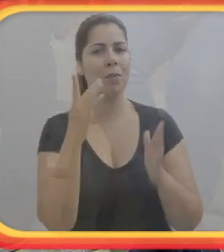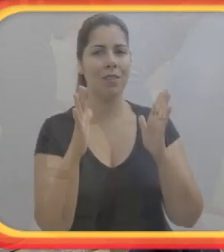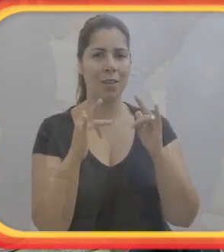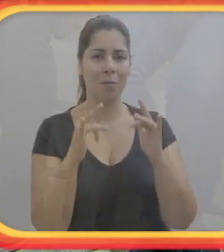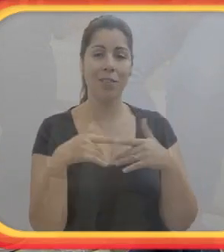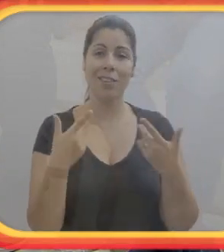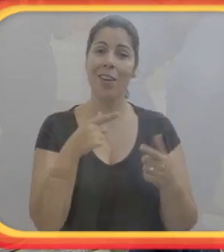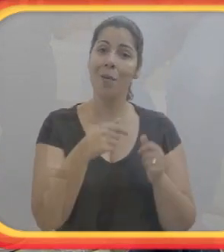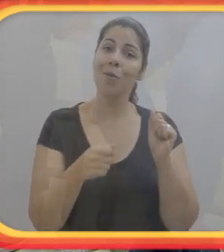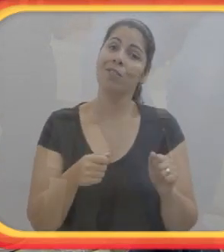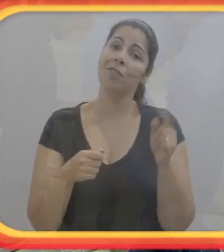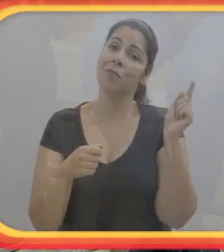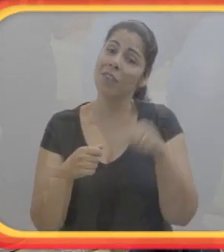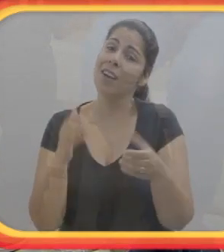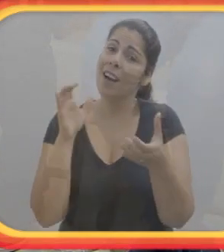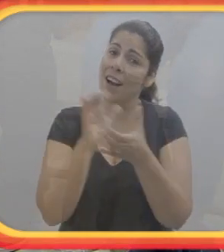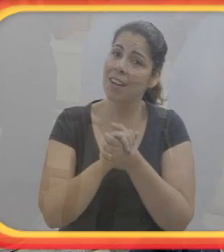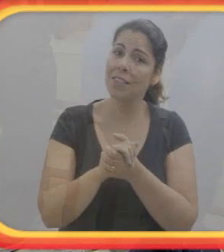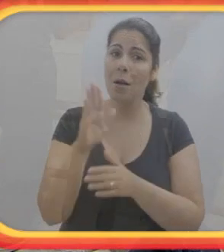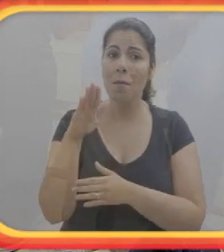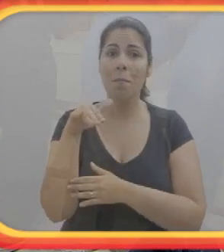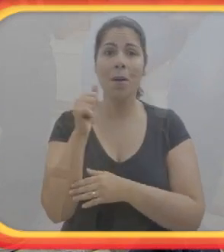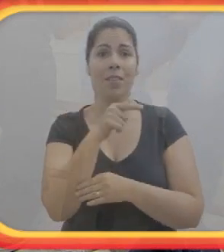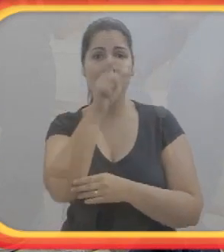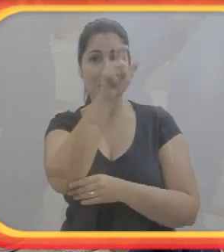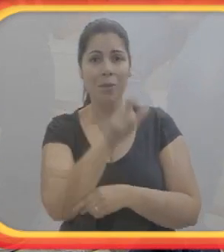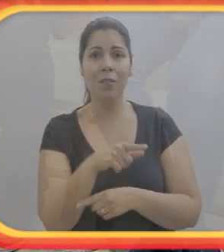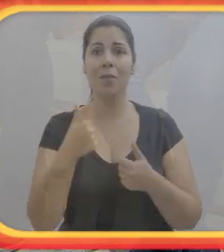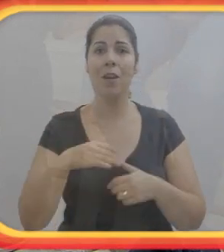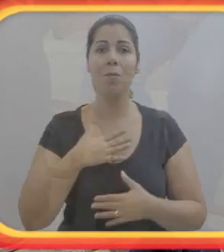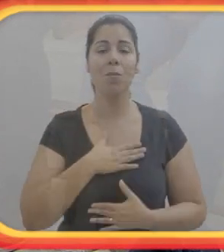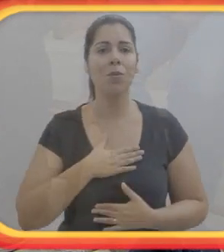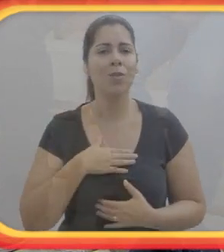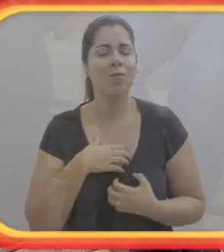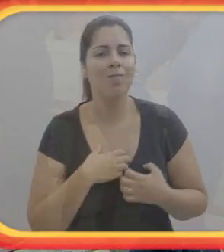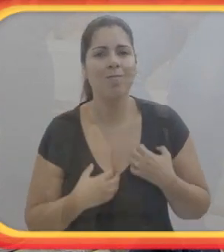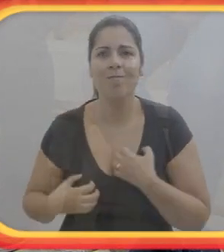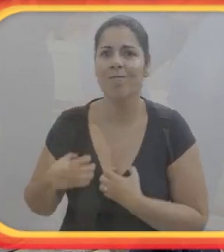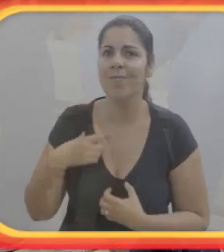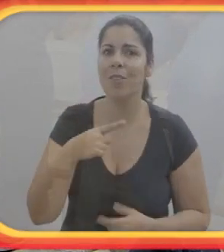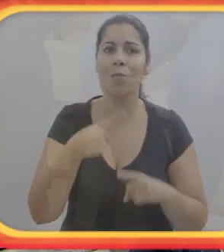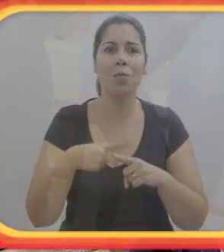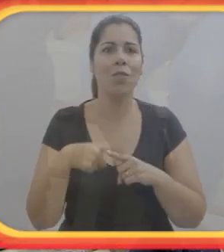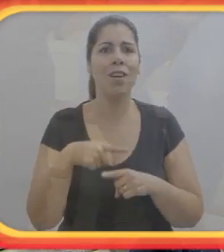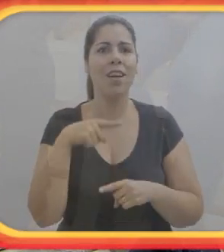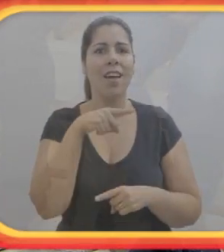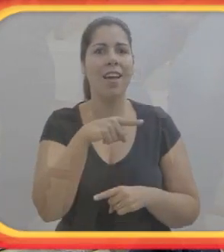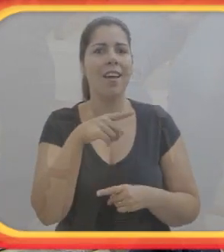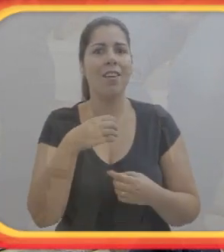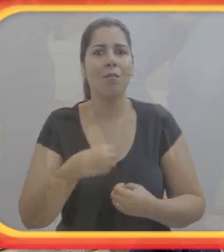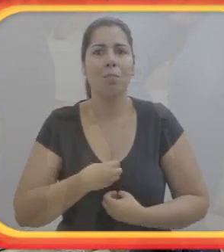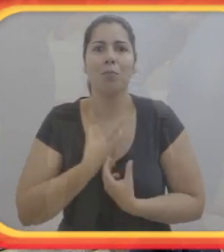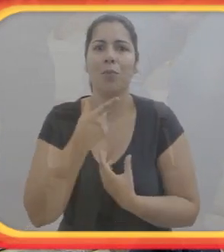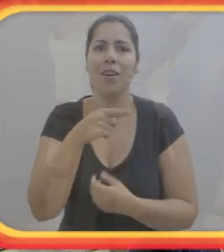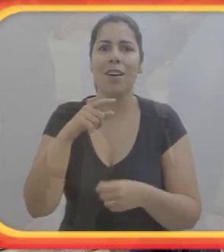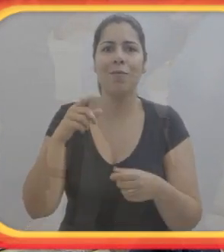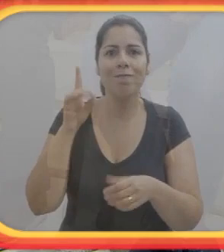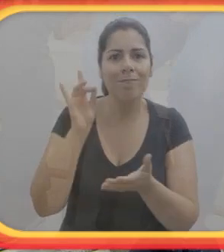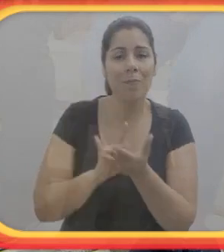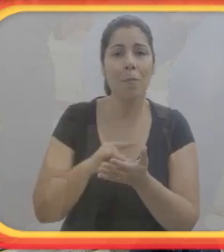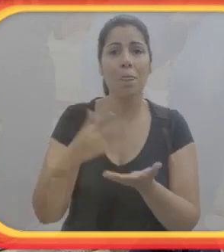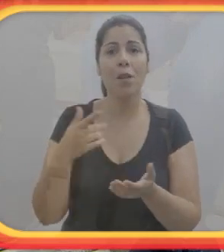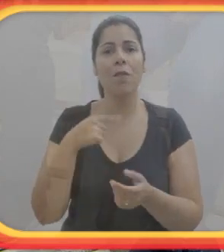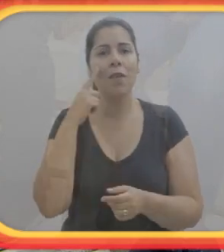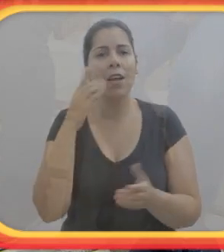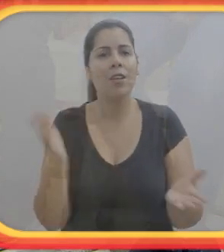enfim. E em determinado momento, a terapeuta diz para esse personagem que ele pode conseguir uma namorada, que